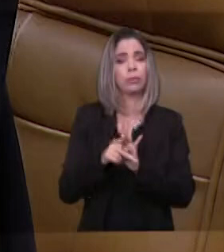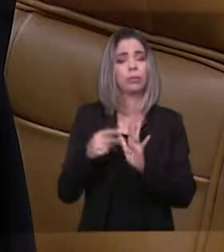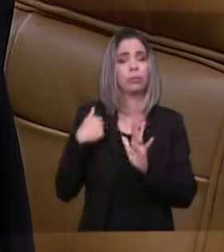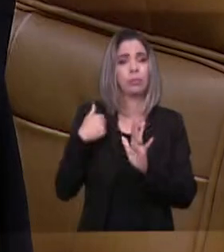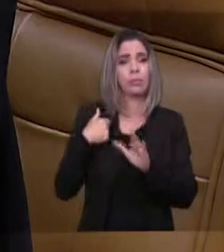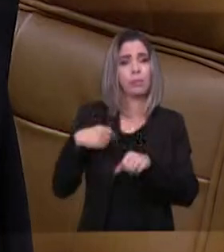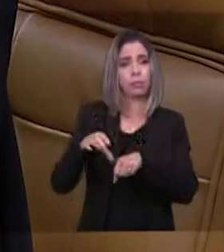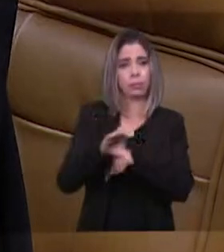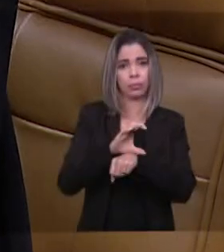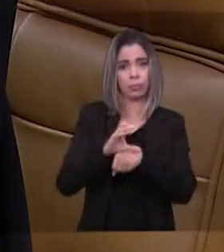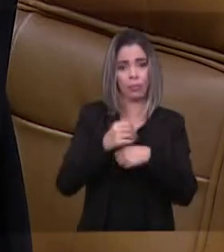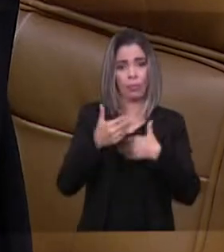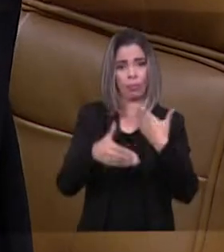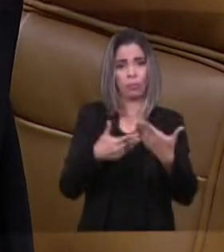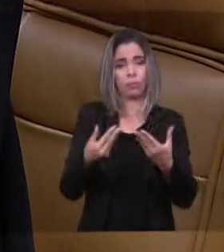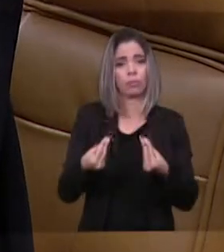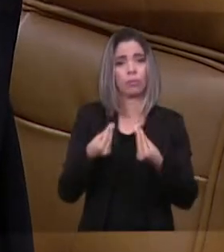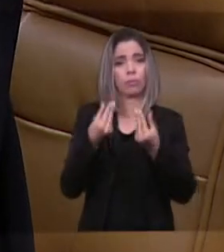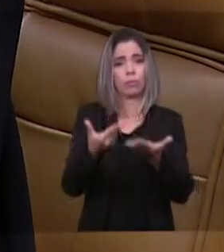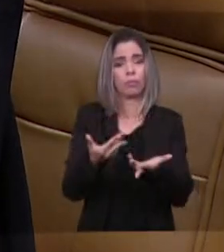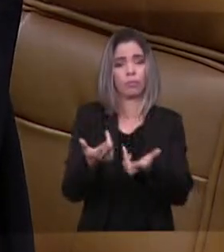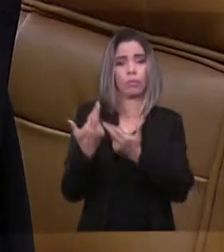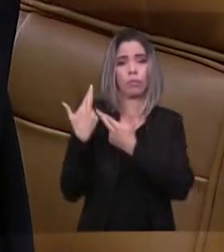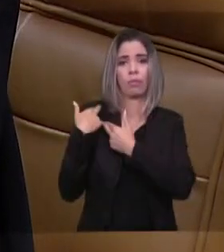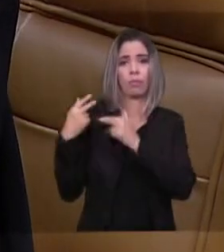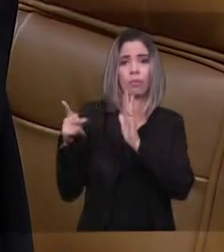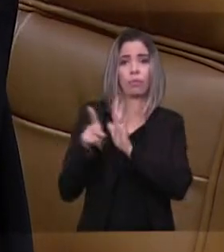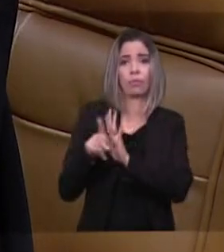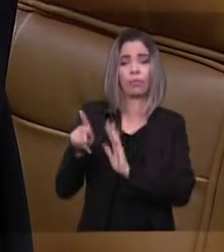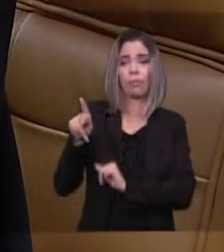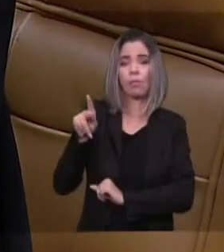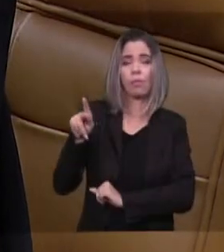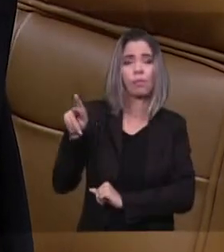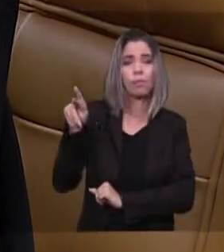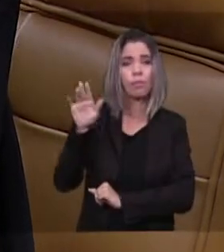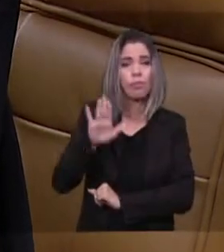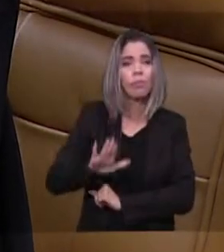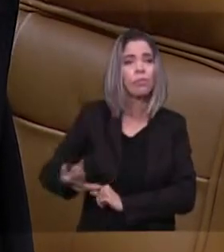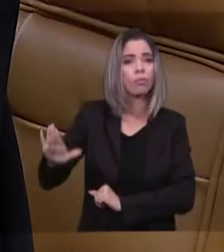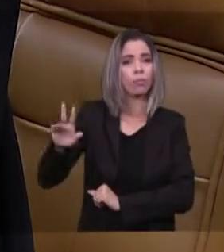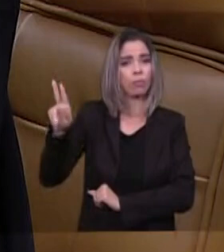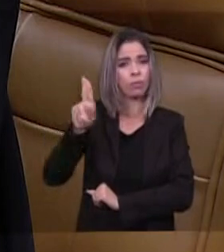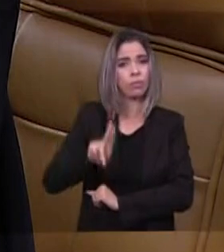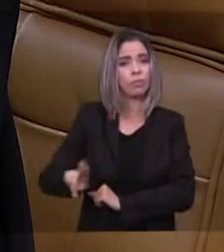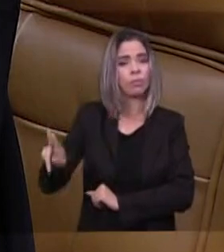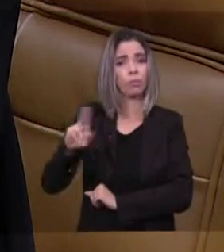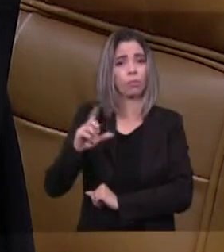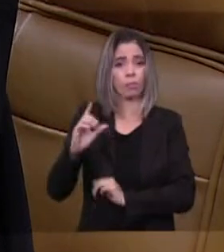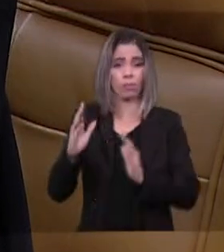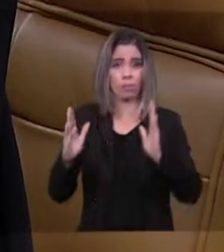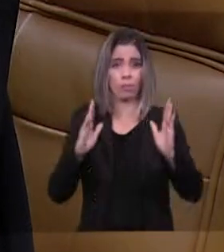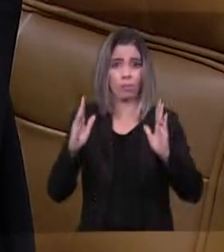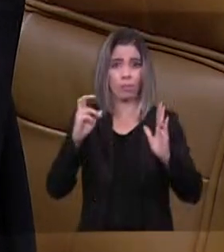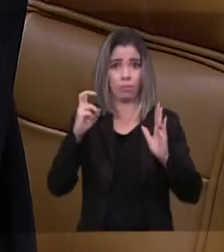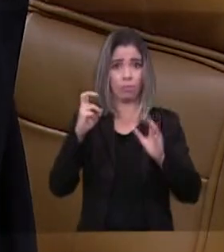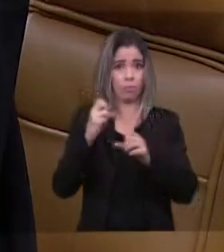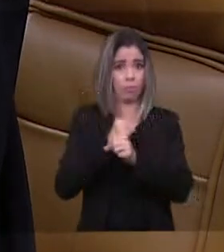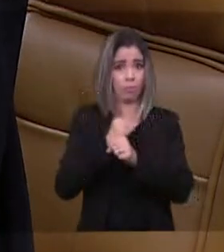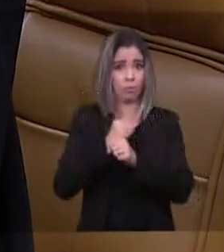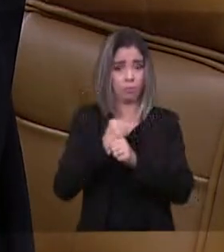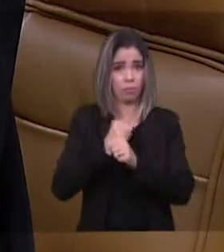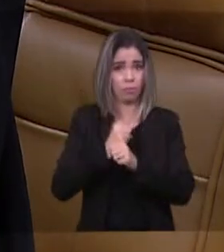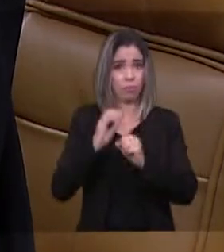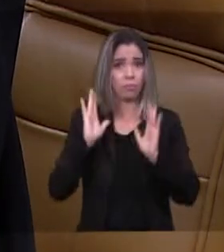Transitórias atribuiu à União o dever de demarcar as terras indígenas dentro do prazo de 5 anos. E